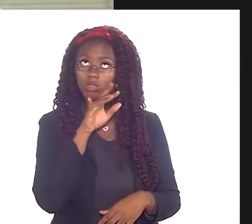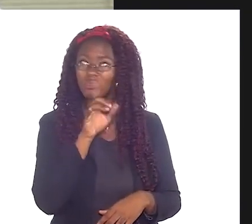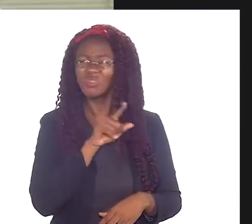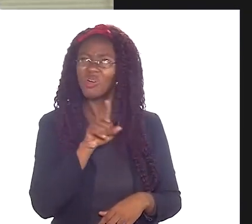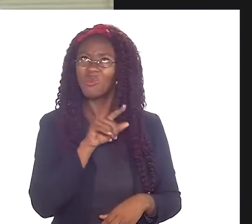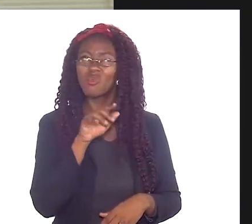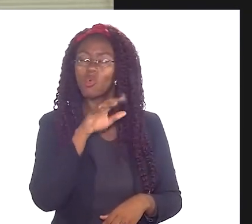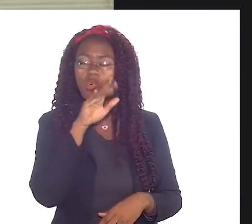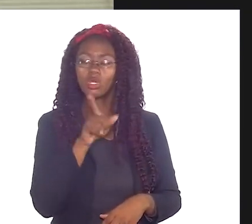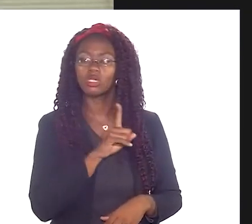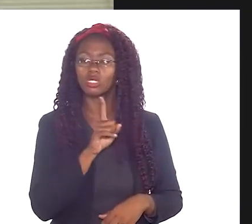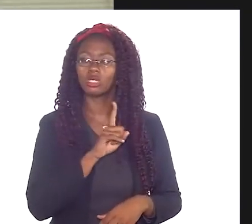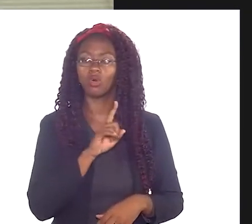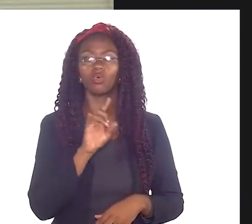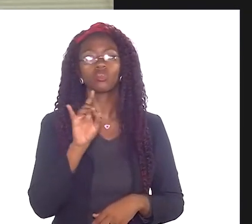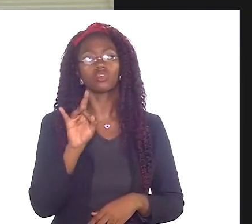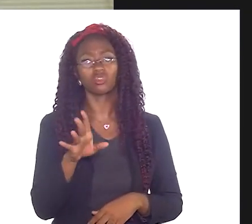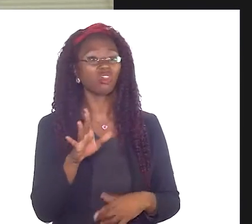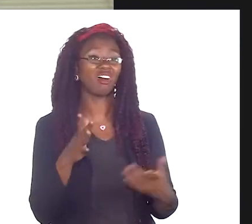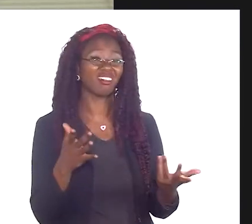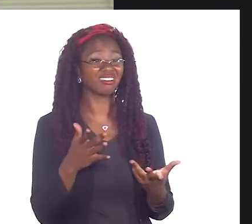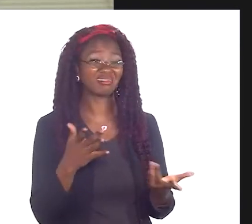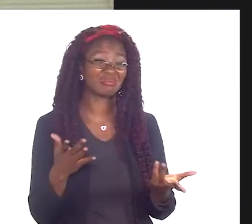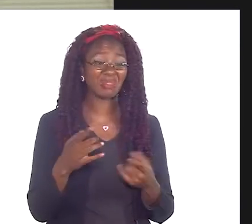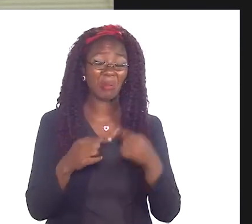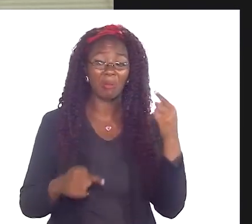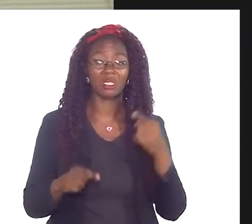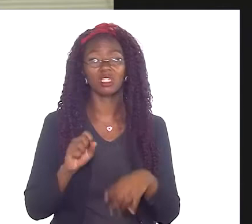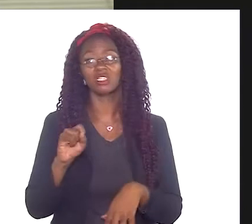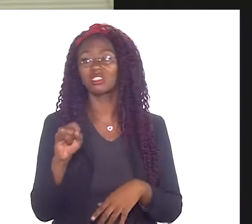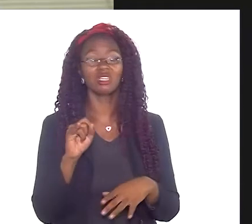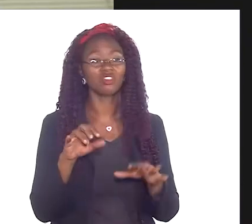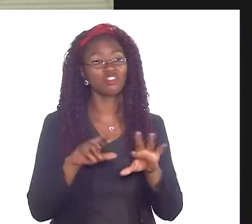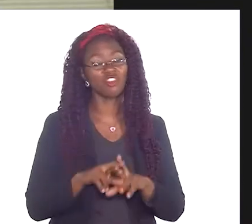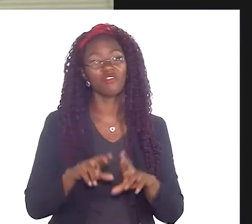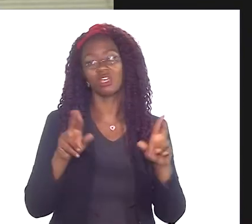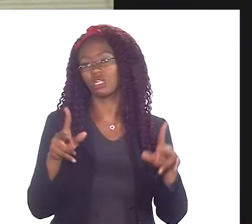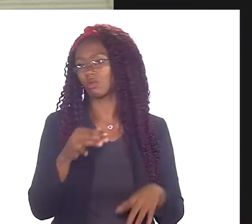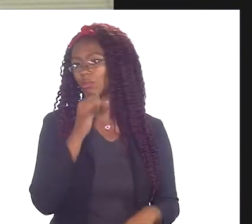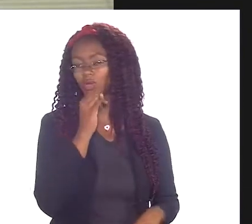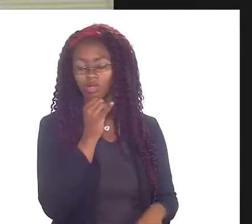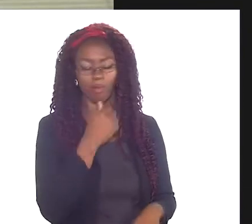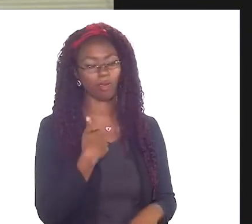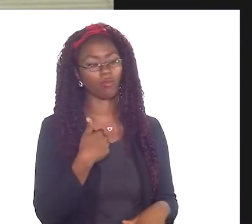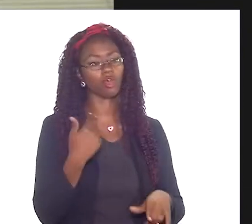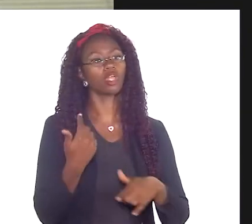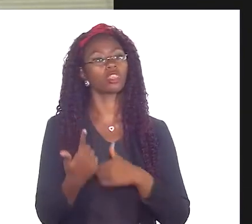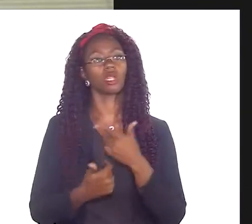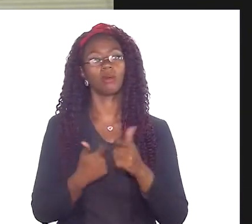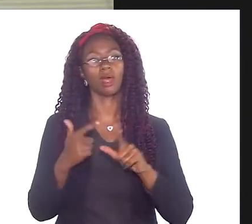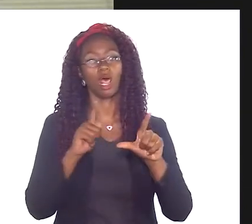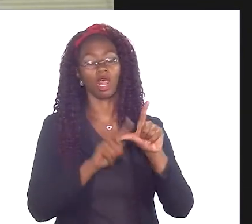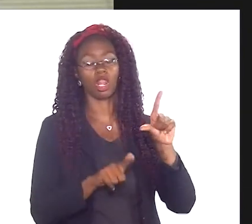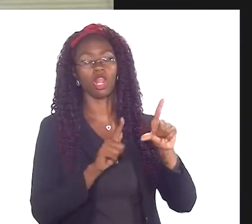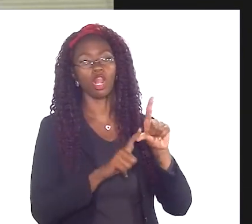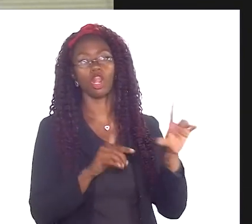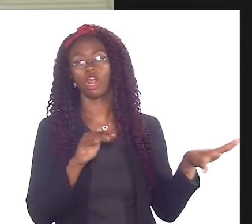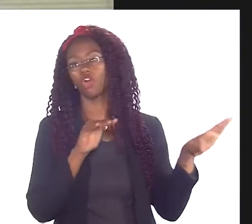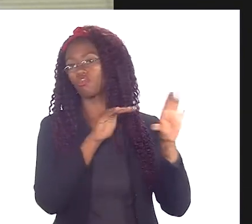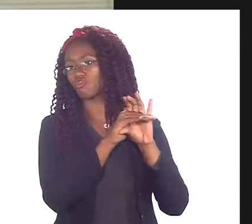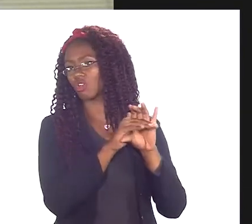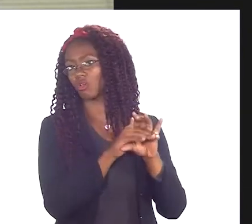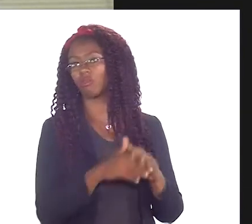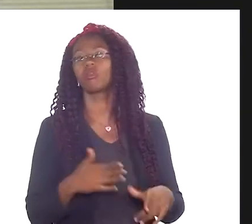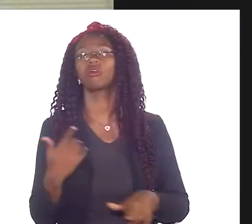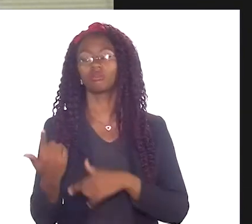ele talvez não sirva muito quando ele é desalinhado ao seu perfil. Por exemplo, você, gerente de logística,